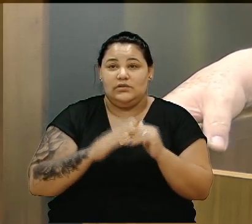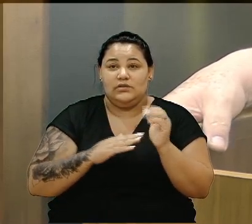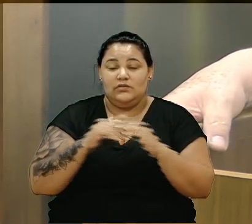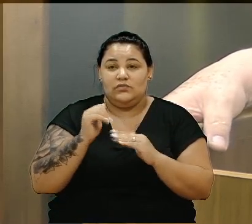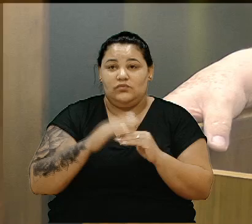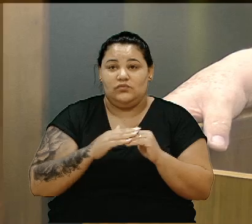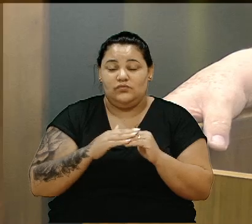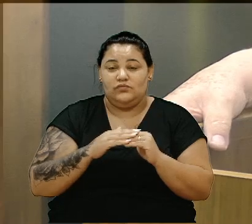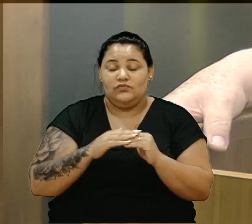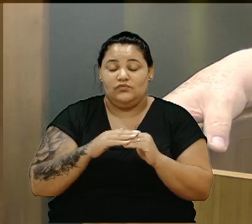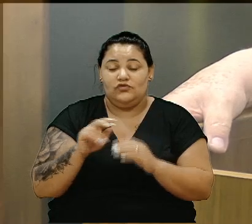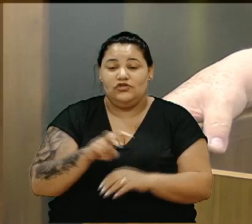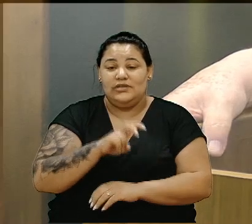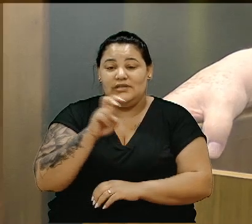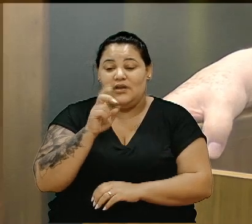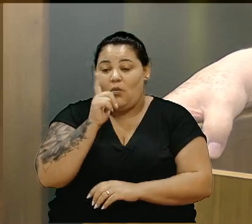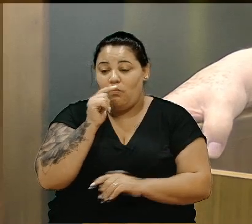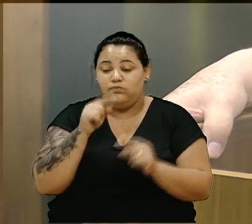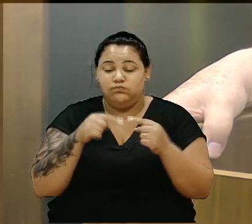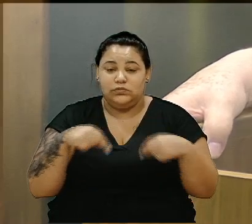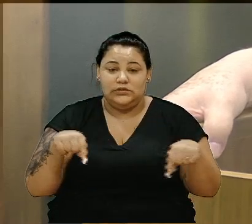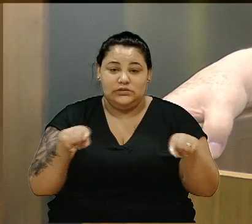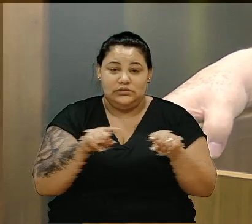piscinões, especialmente